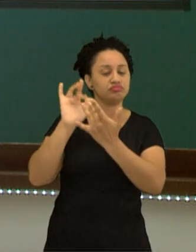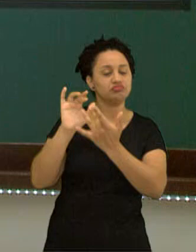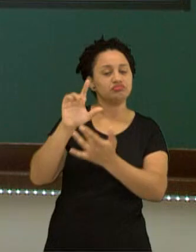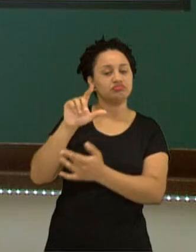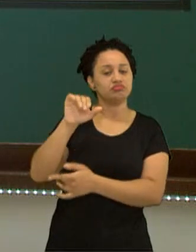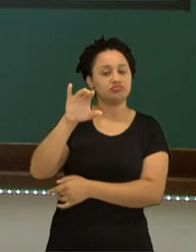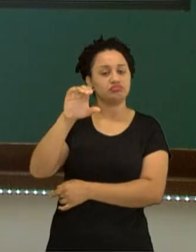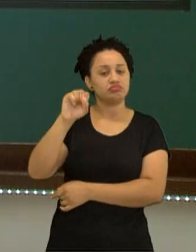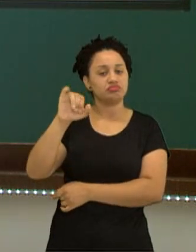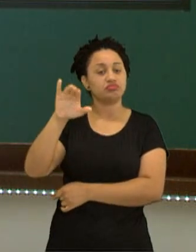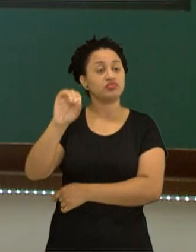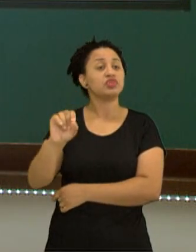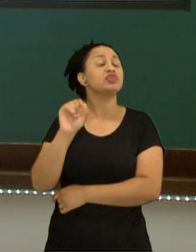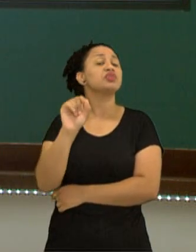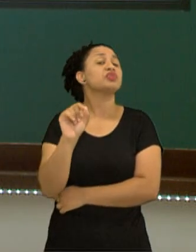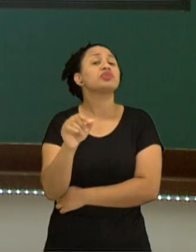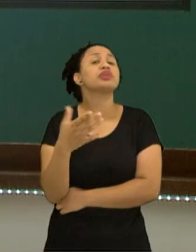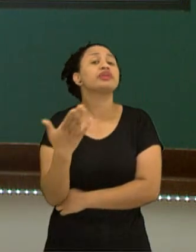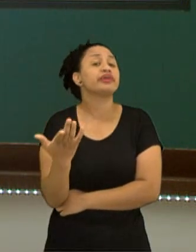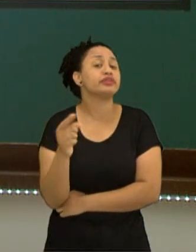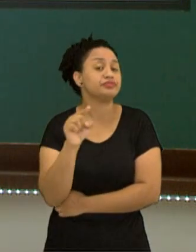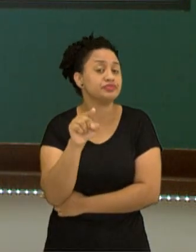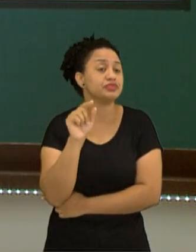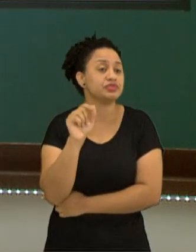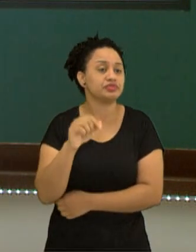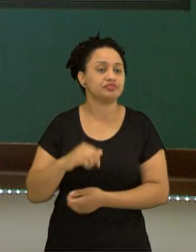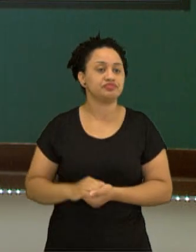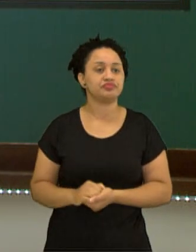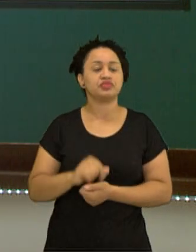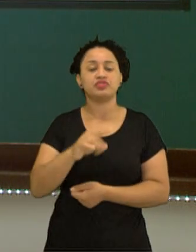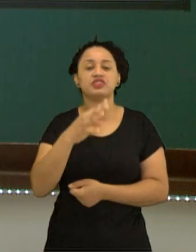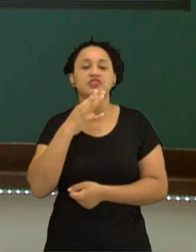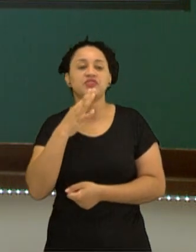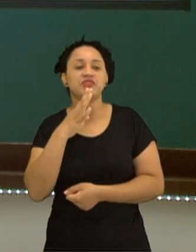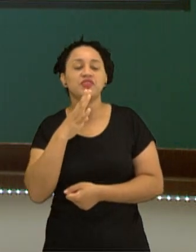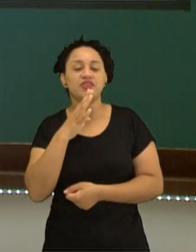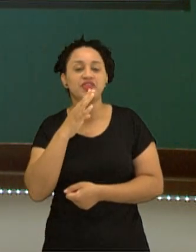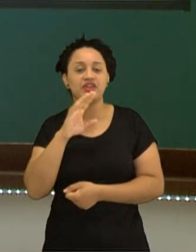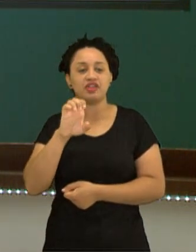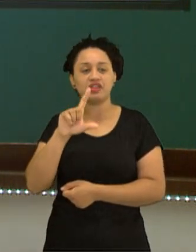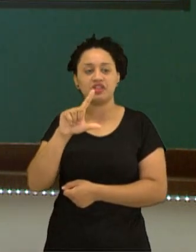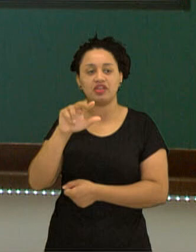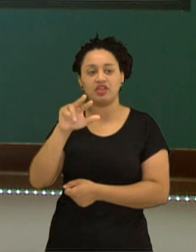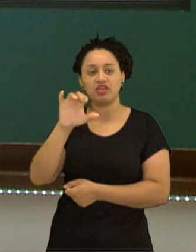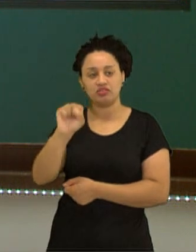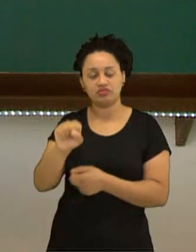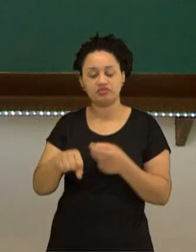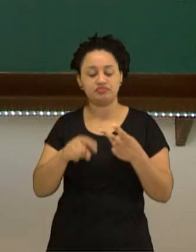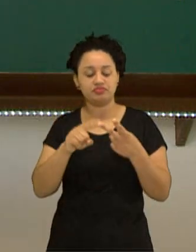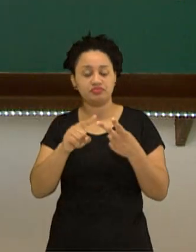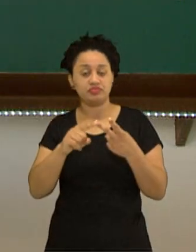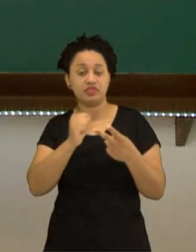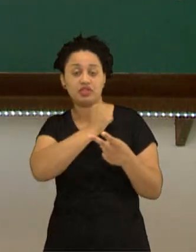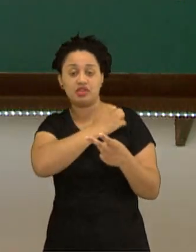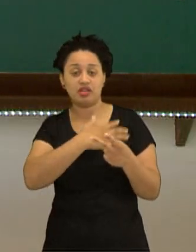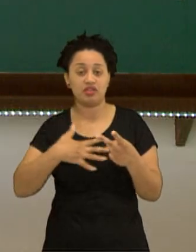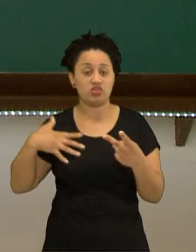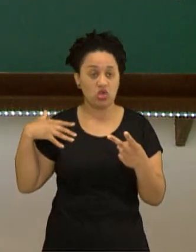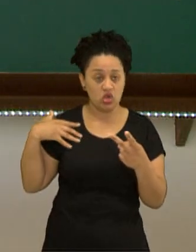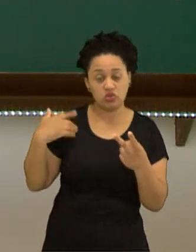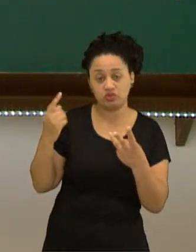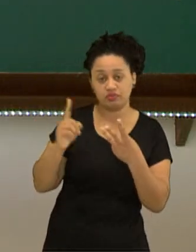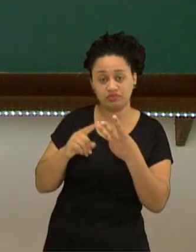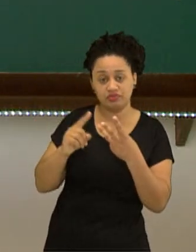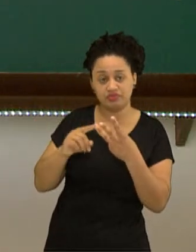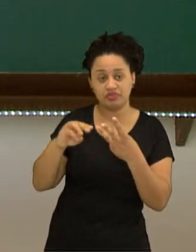O que é um clássico para você? Conhece Elvis Presley, Aristóteles e Madonna? Você consegue conceituar e